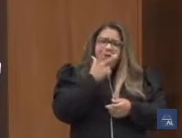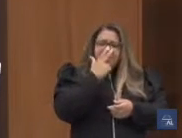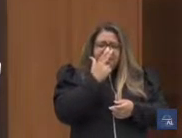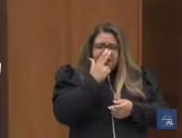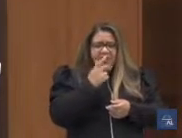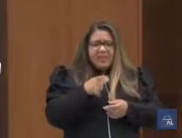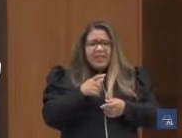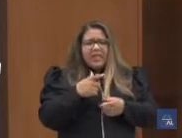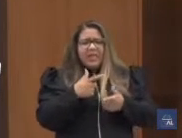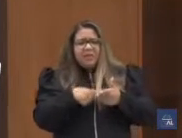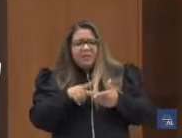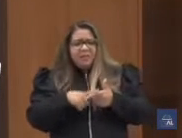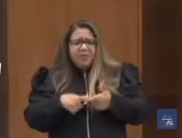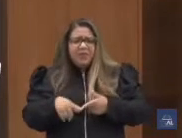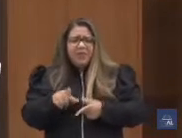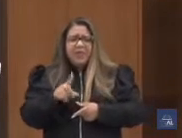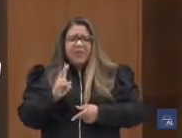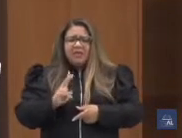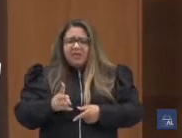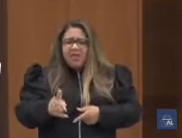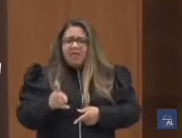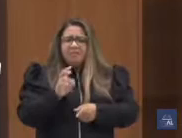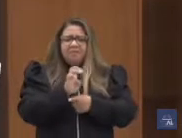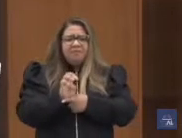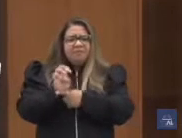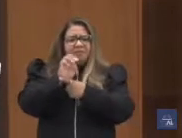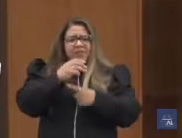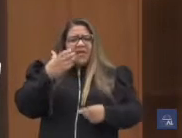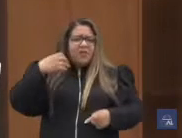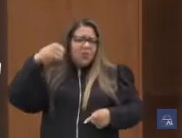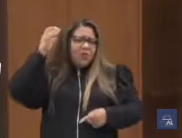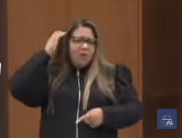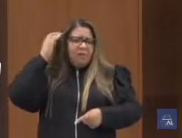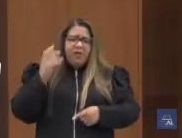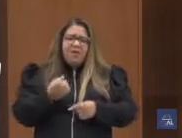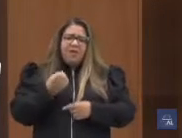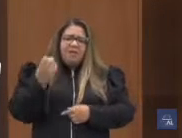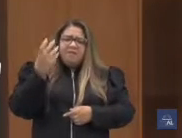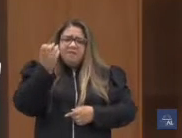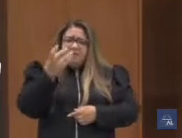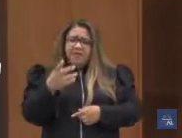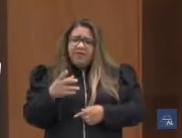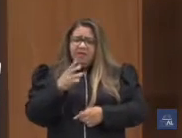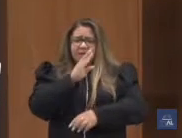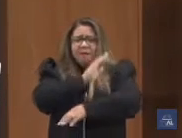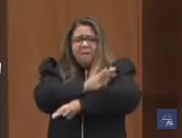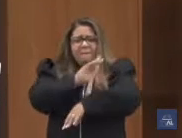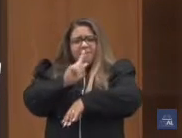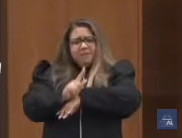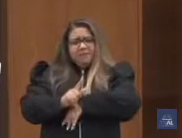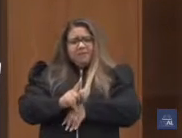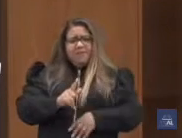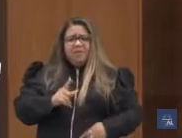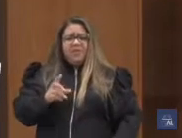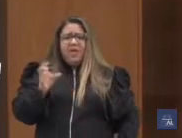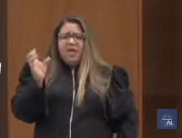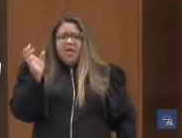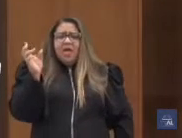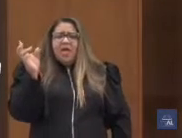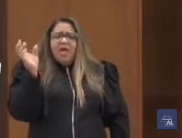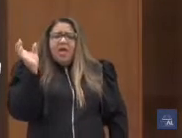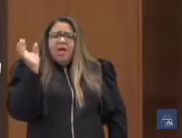acidentada se deslocar por todo o estado por Cuiabá né em Barra do Garça para procurar o corro e procurar